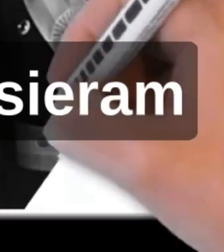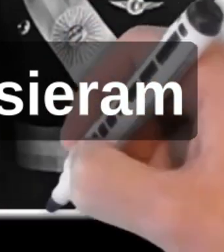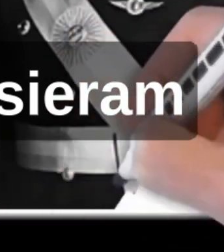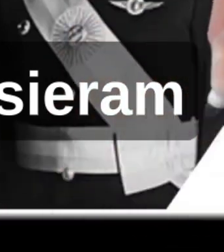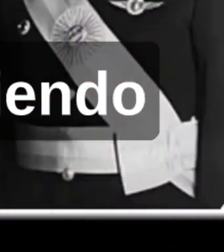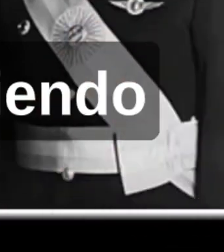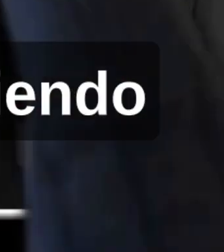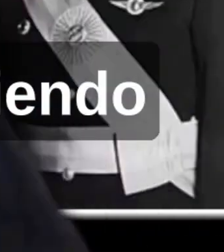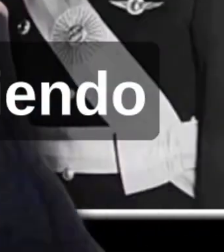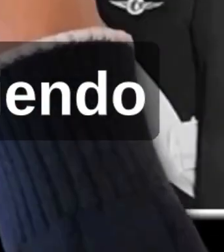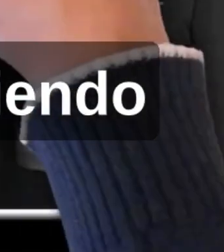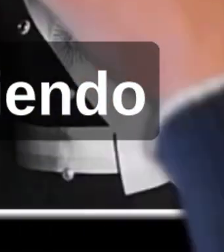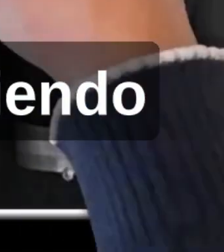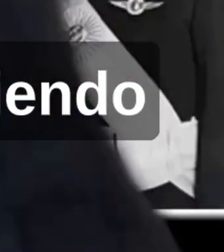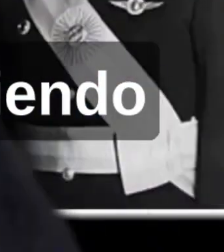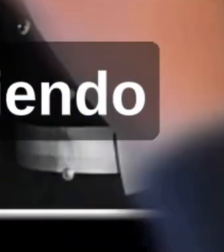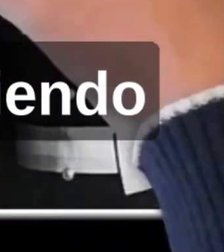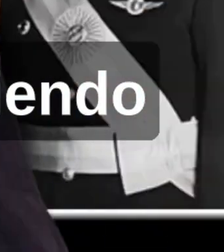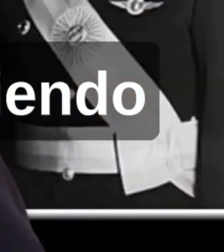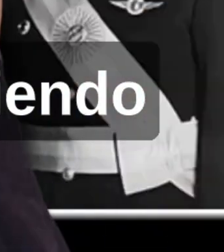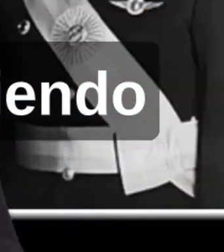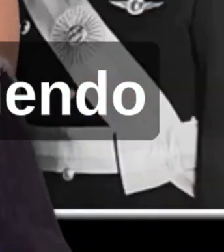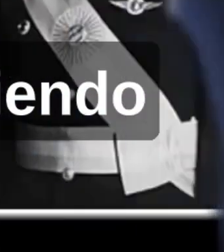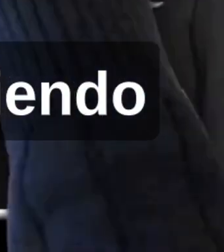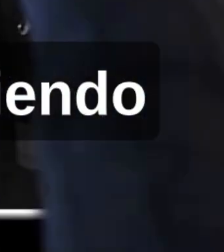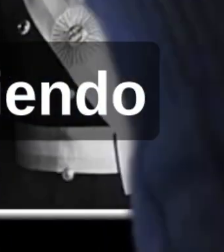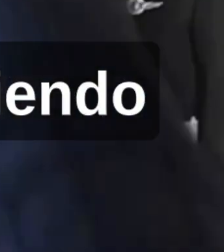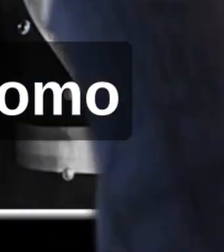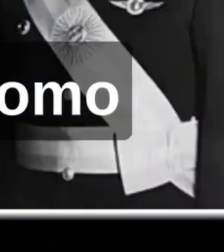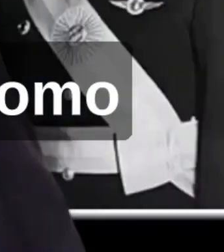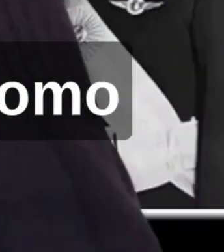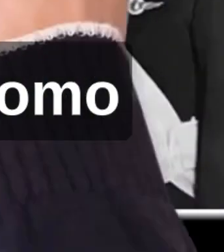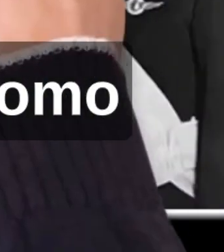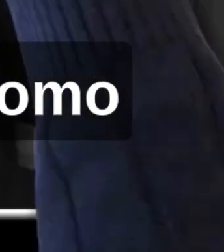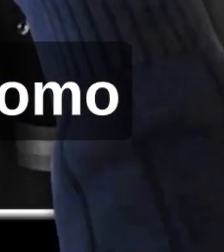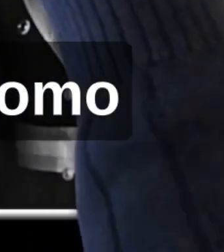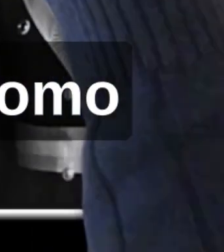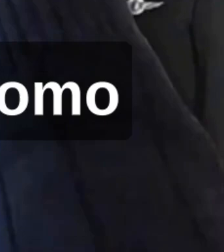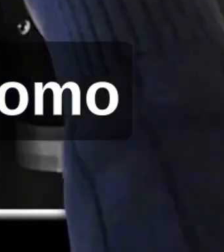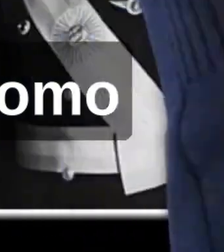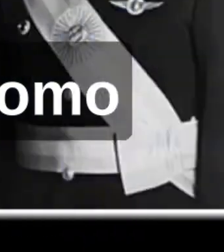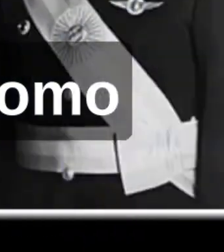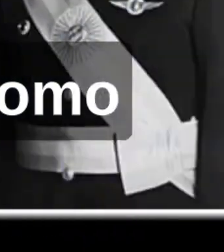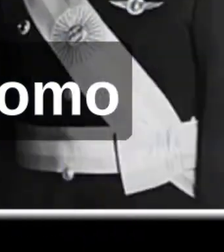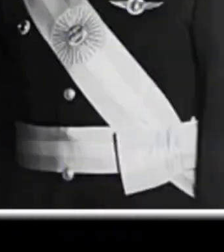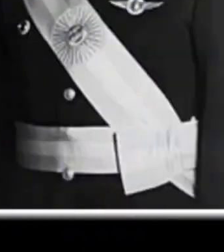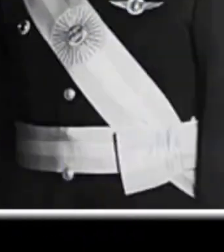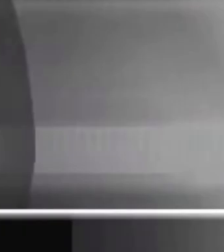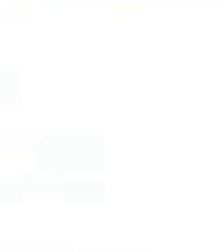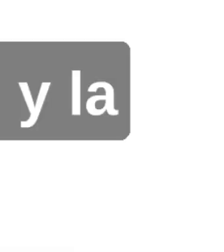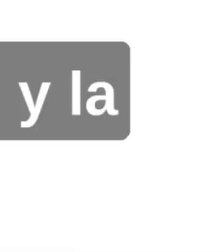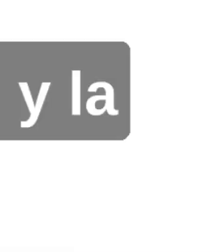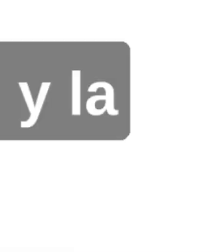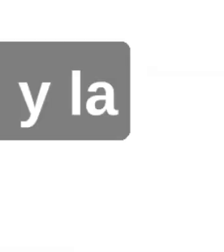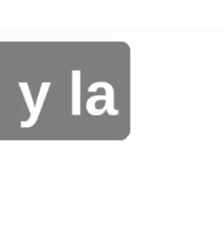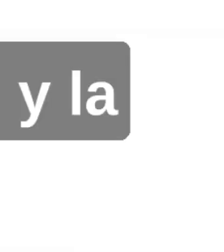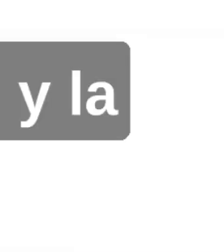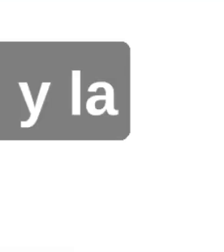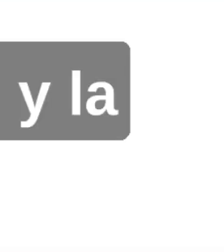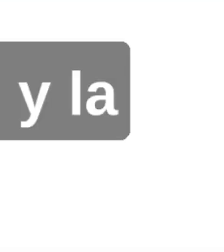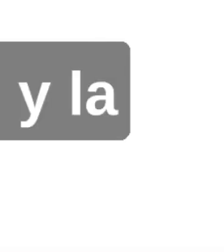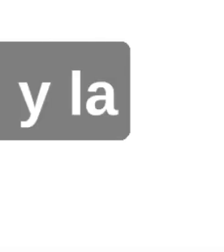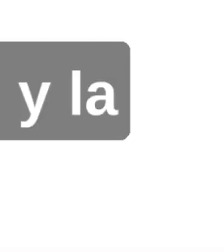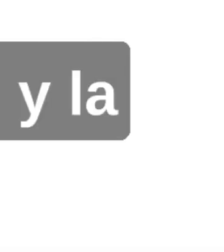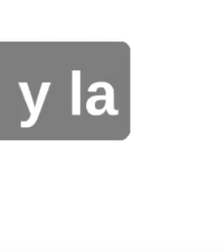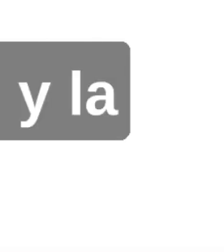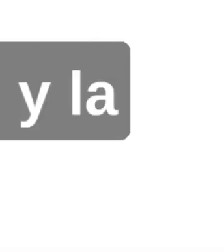apuseram na governador de Rua Domingo Perón sendo edrateranidas e eles separadas de açúcargo como bibliotecário Apesar dela